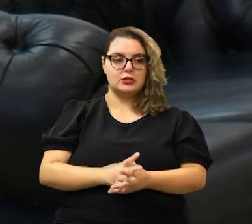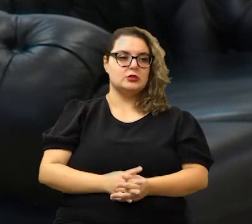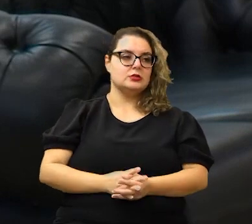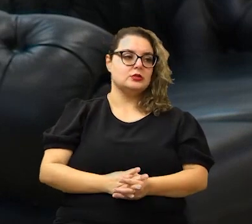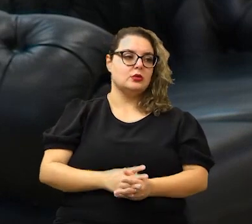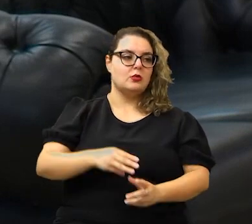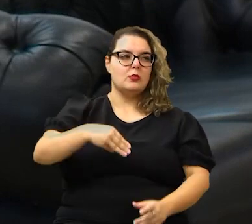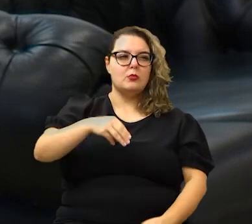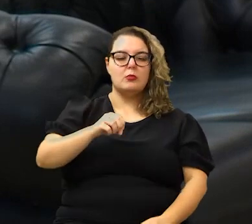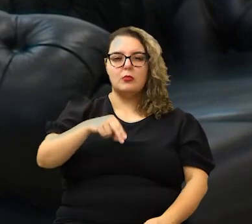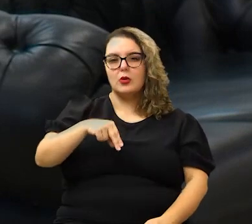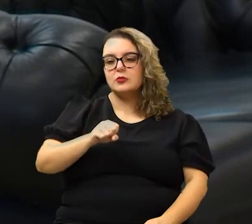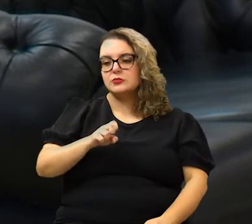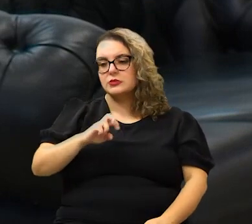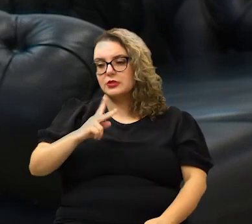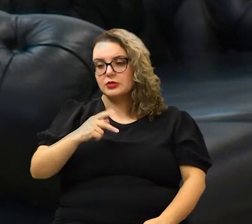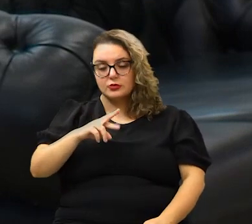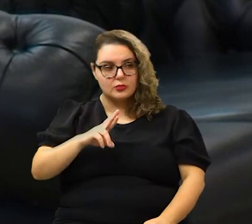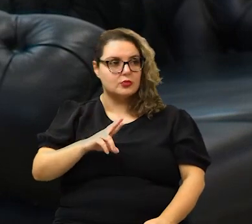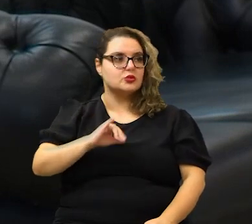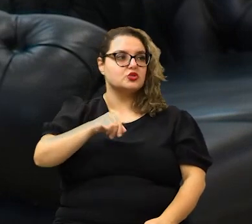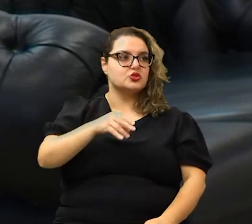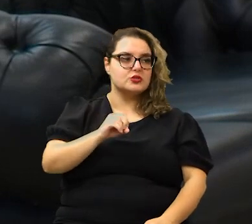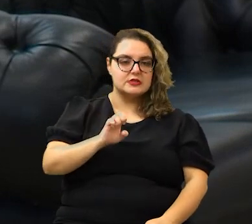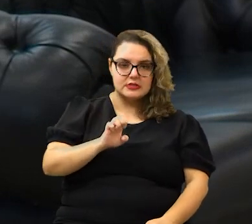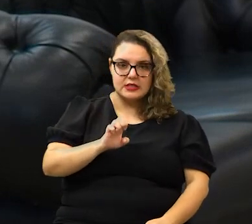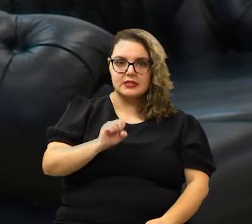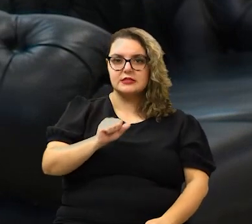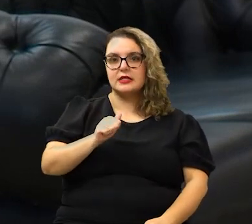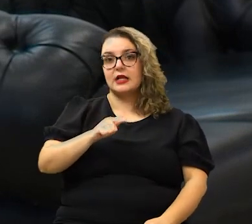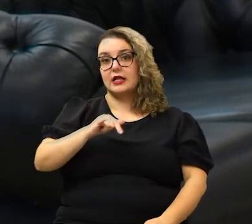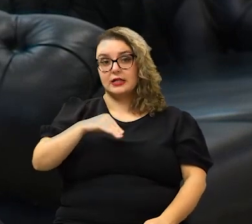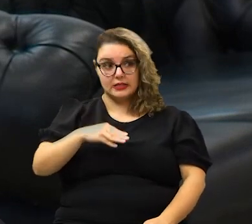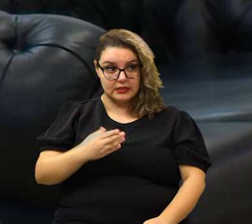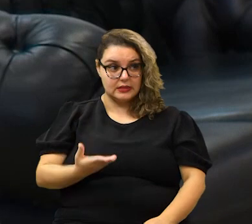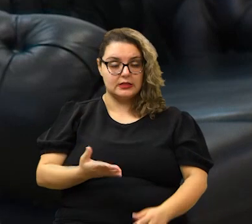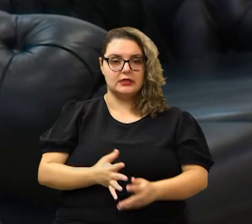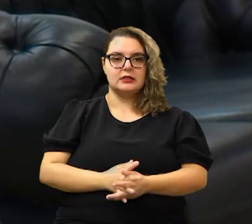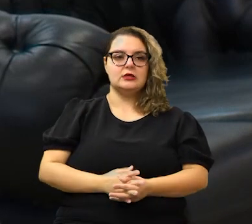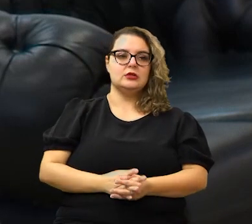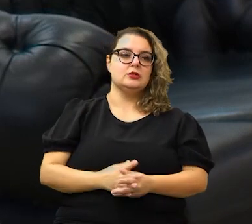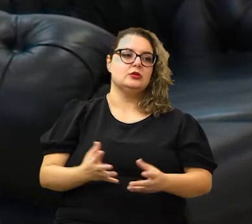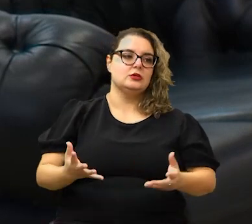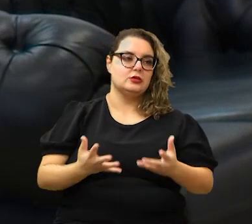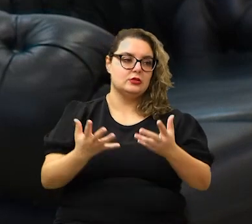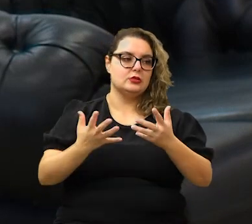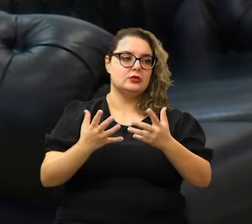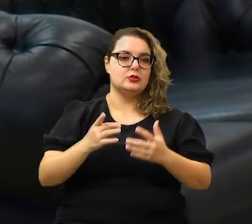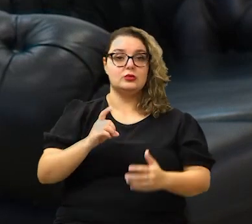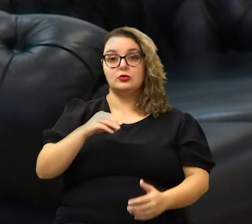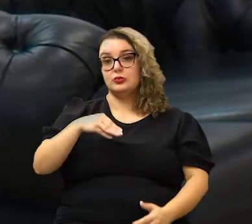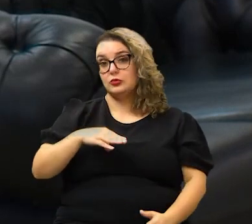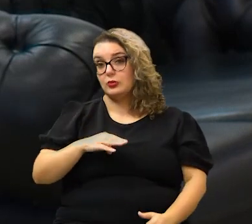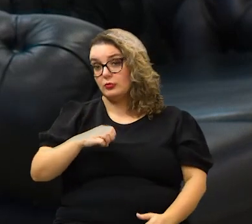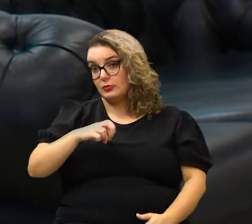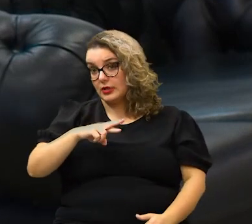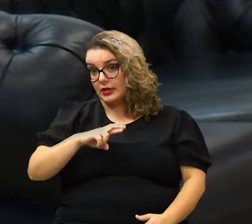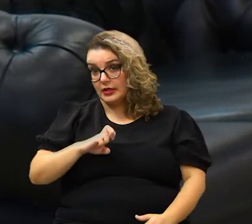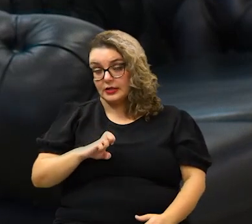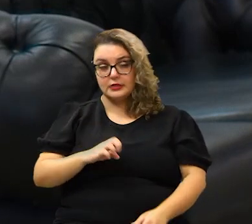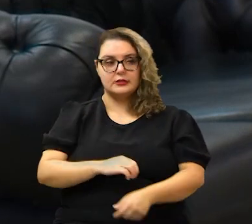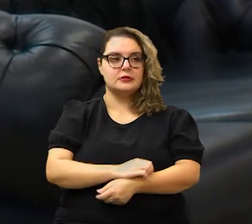1941, Monsenhor Emílio José Salim, ainda com um incentivo de Dom